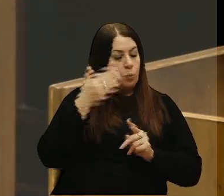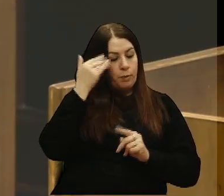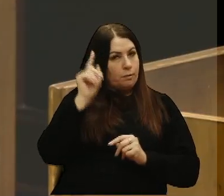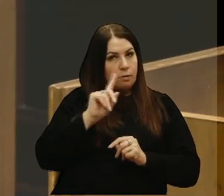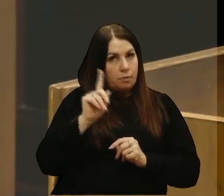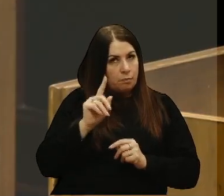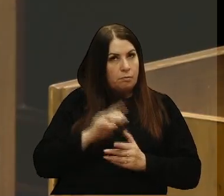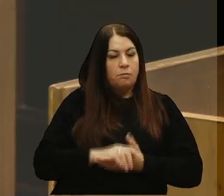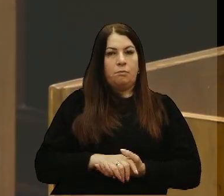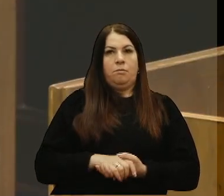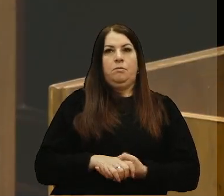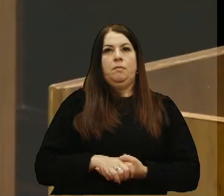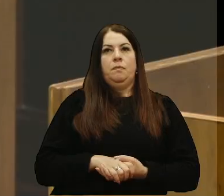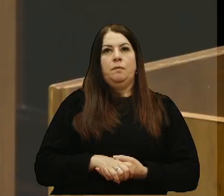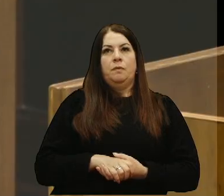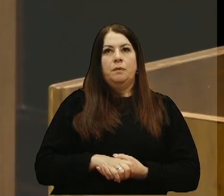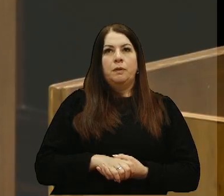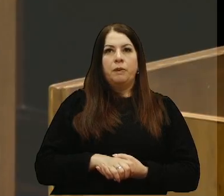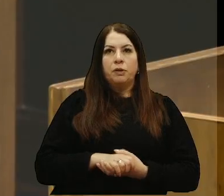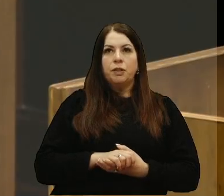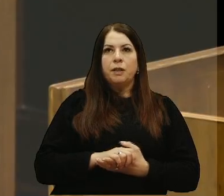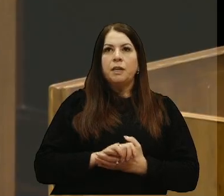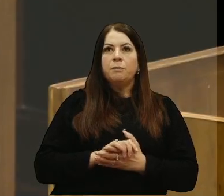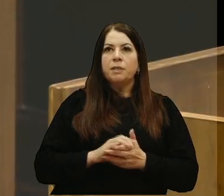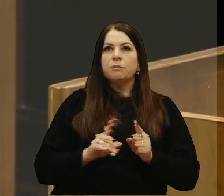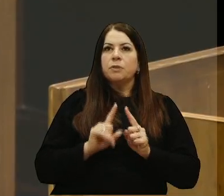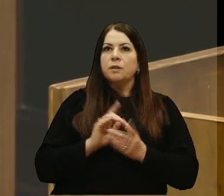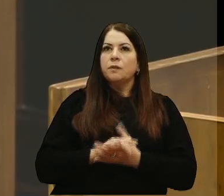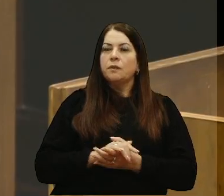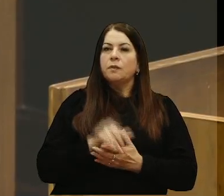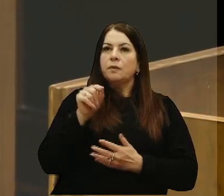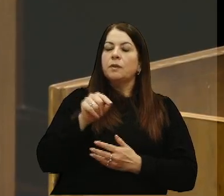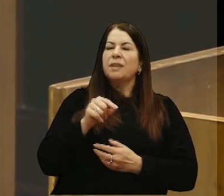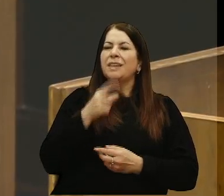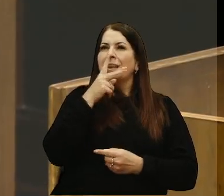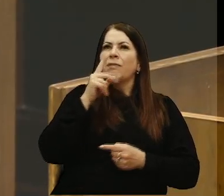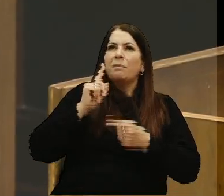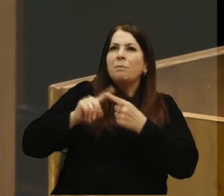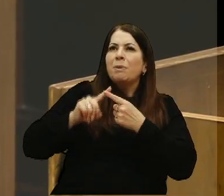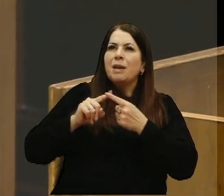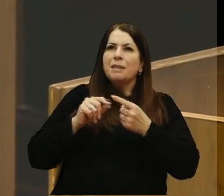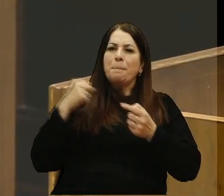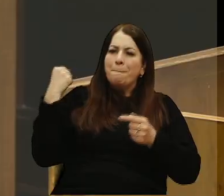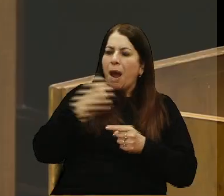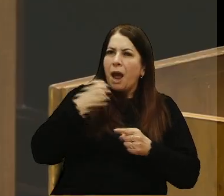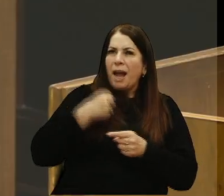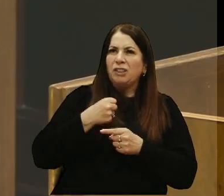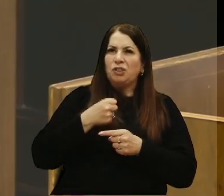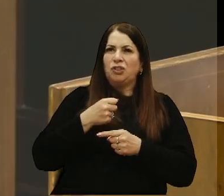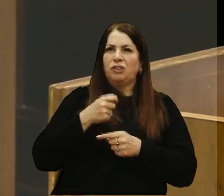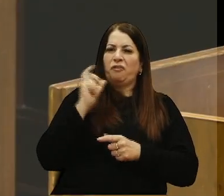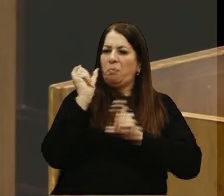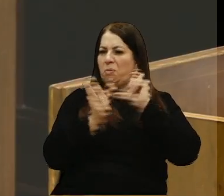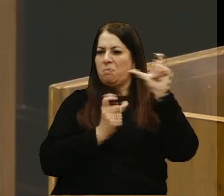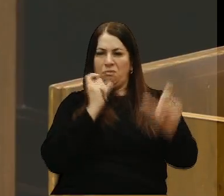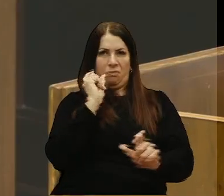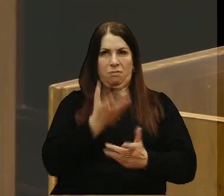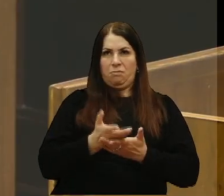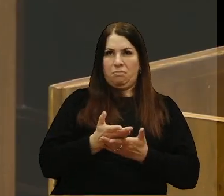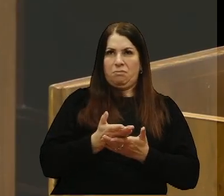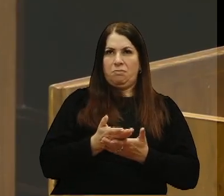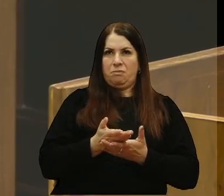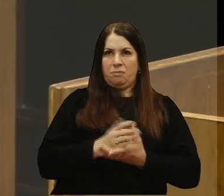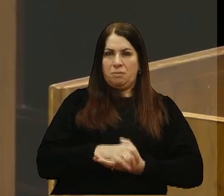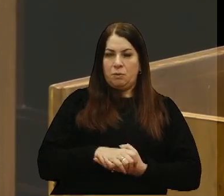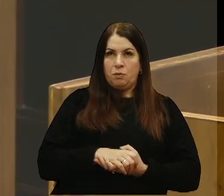entenderam. E olha aqui uma outra mulher. Ele ameaça, bate, xinga. Ele